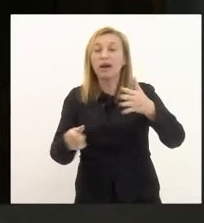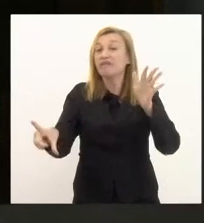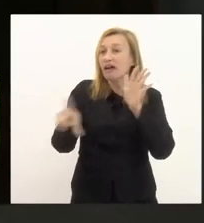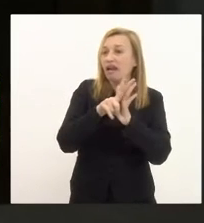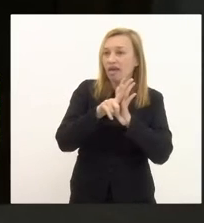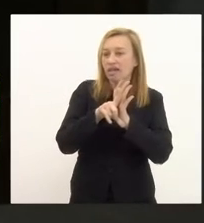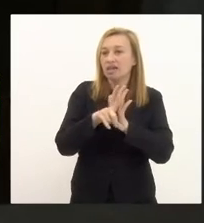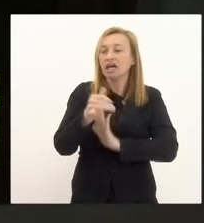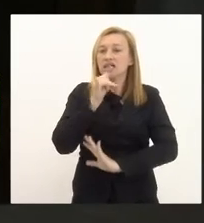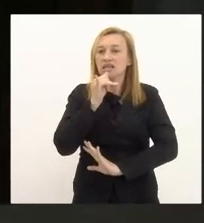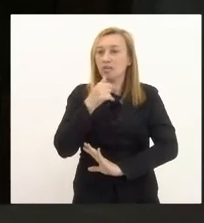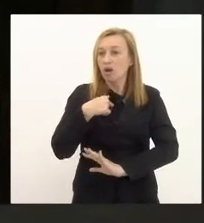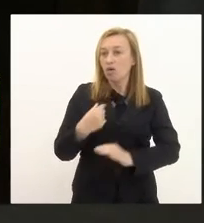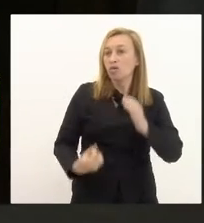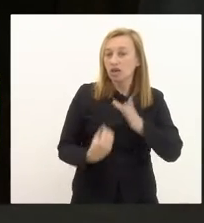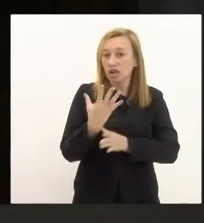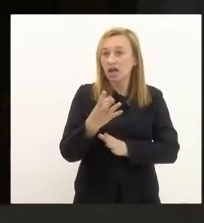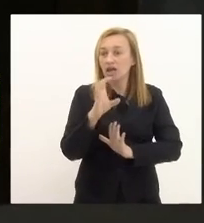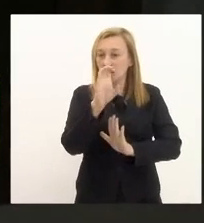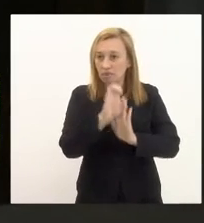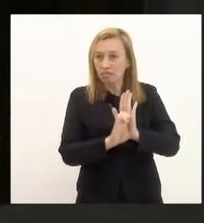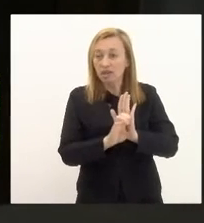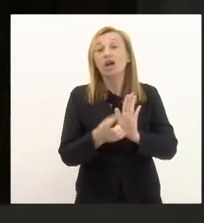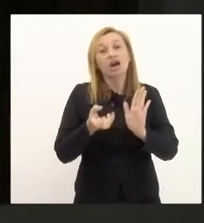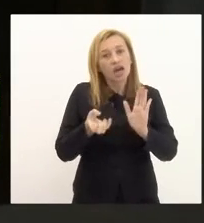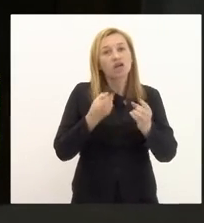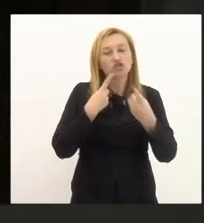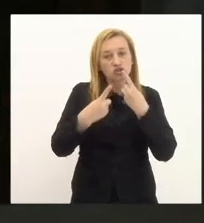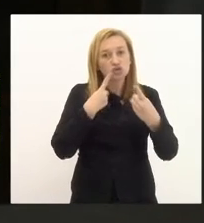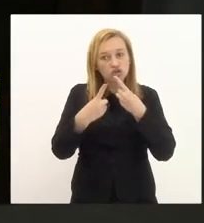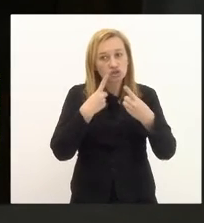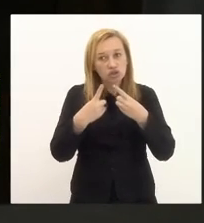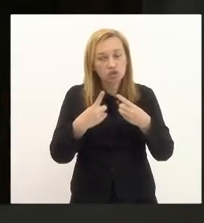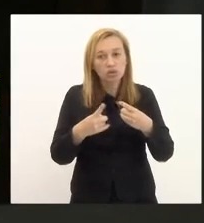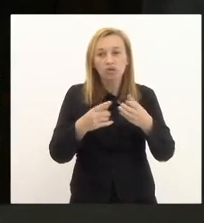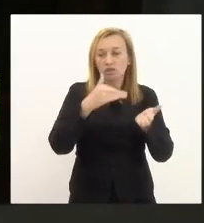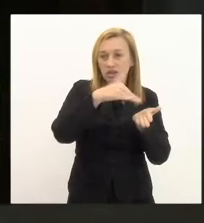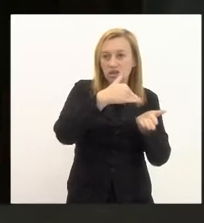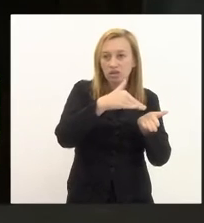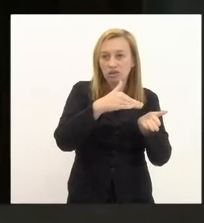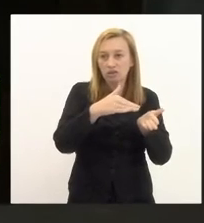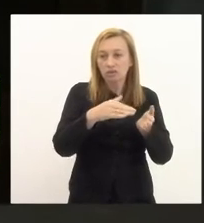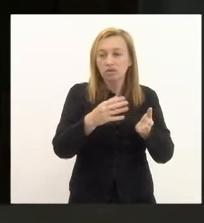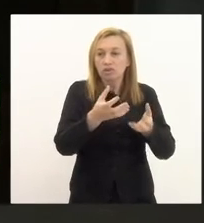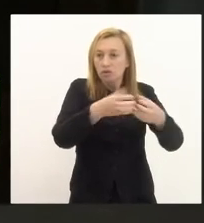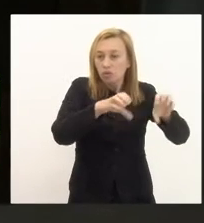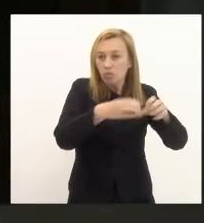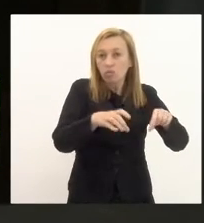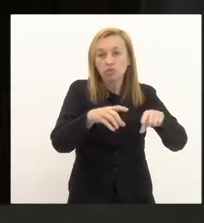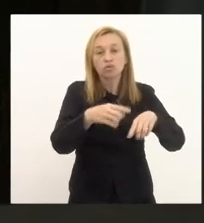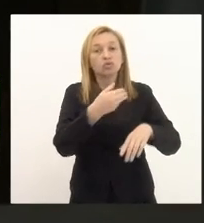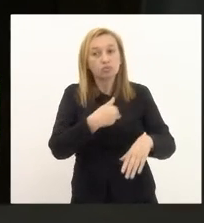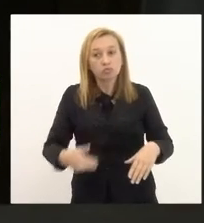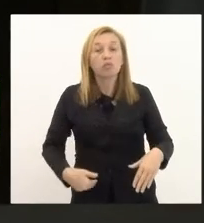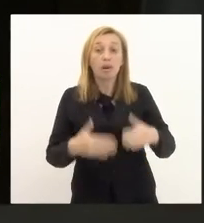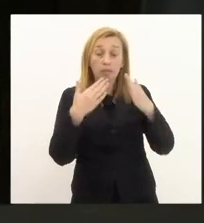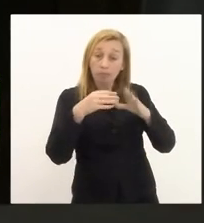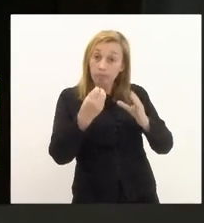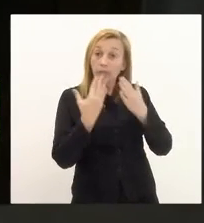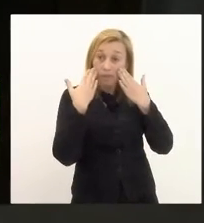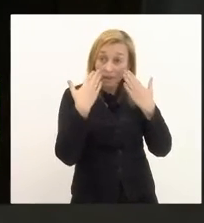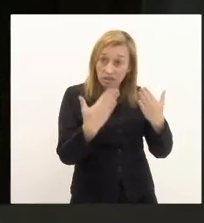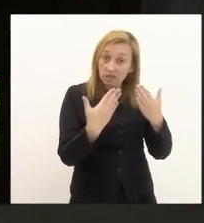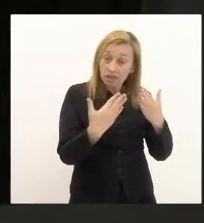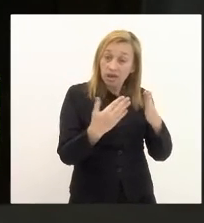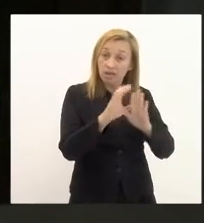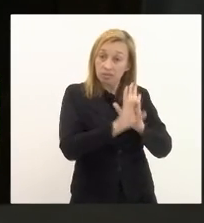Eu por exemplo apresentei emendas quero discutir minhas emendas por Secretário Do que diz respeito à defesa do concurso público apresentei assim mesmo que